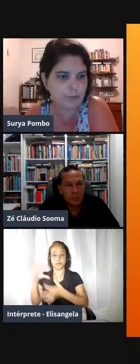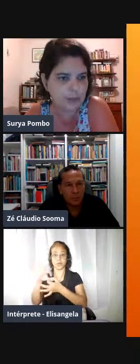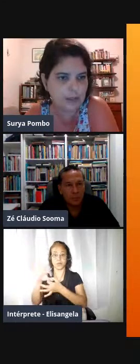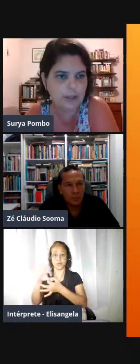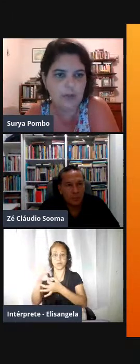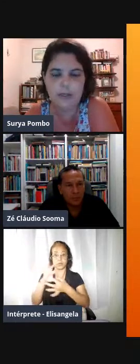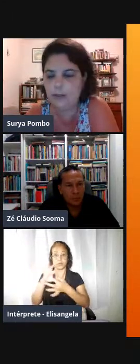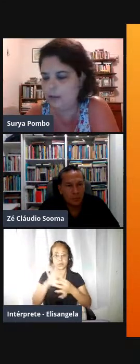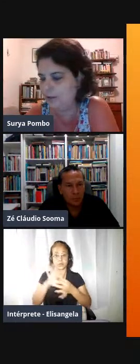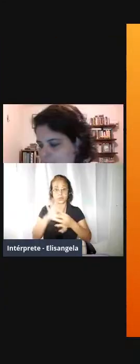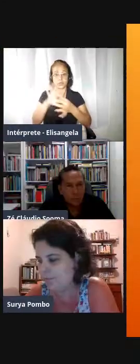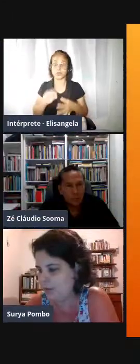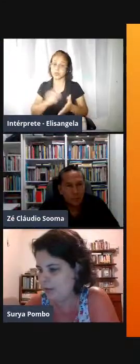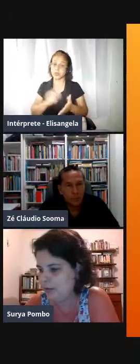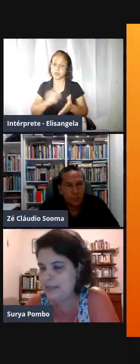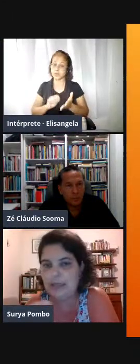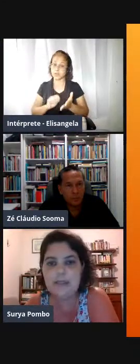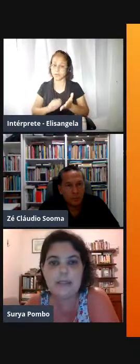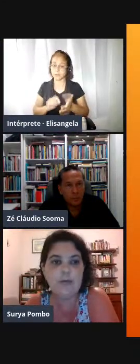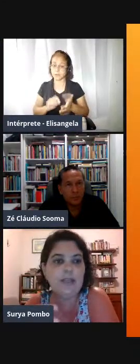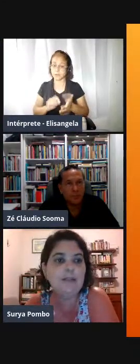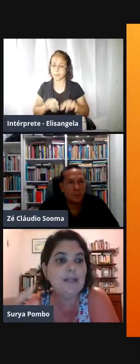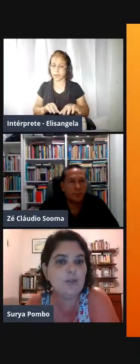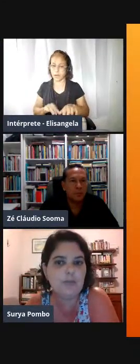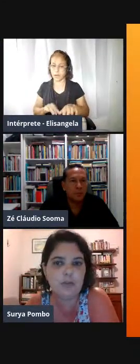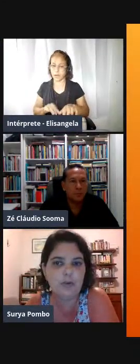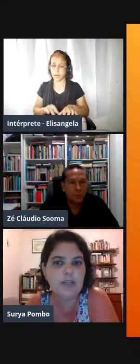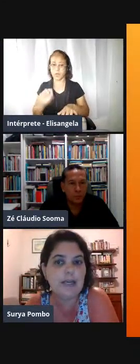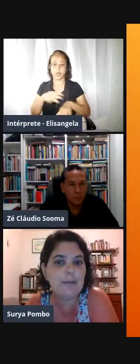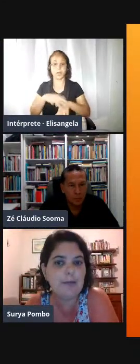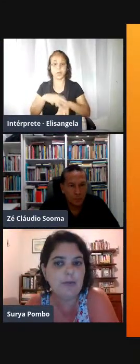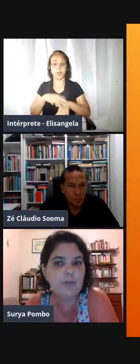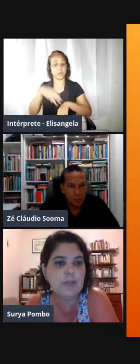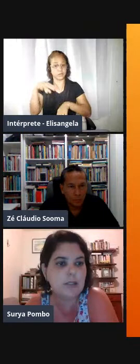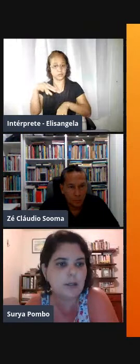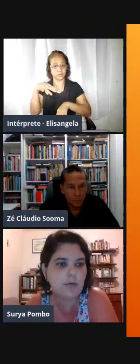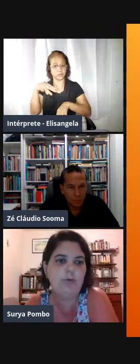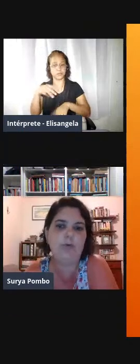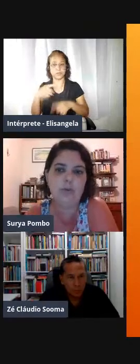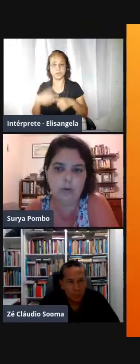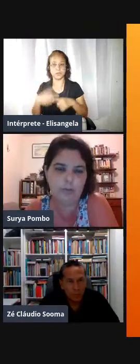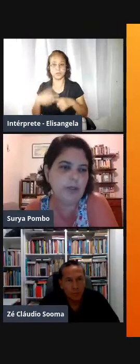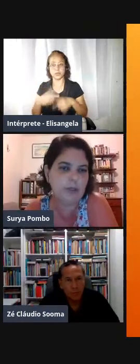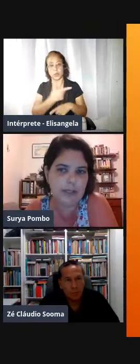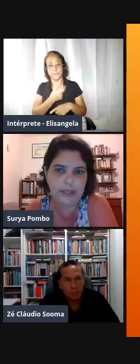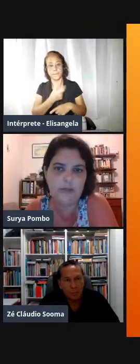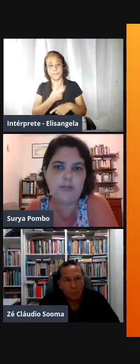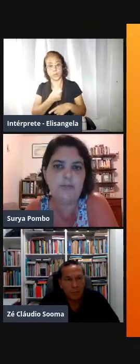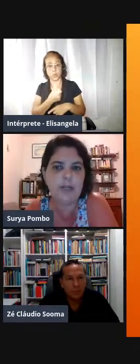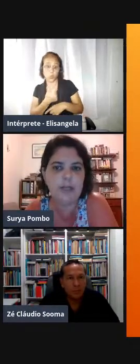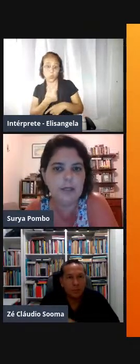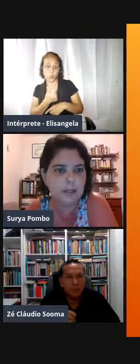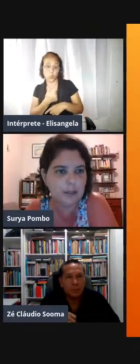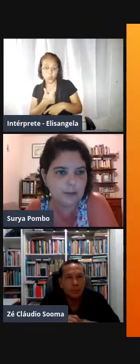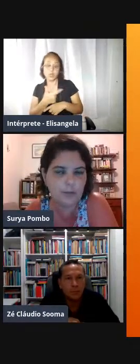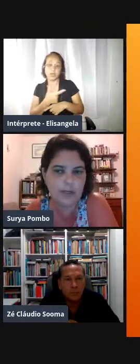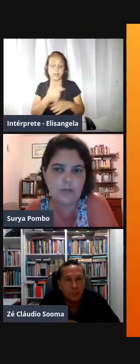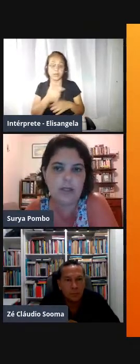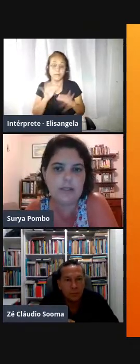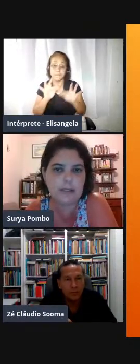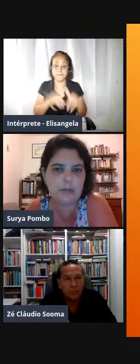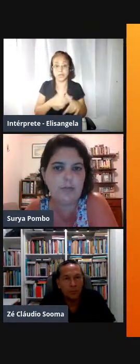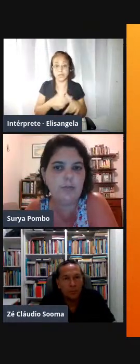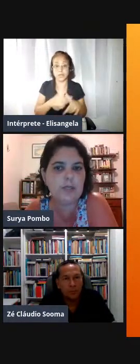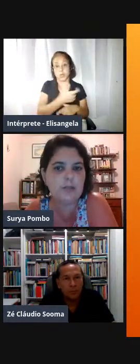2001, né, entrei na seleção e entrei em 2002 e acabei em 2005 com o nome Negrinhos que por aí andam,